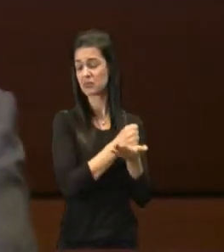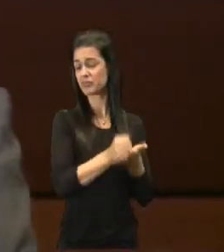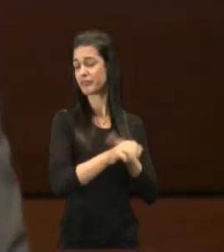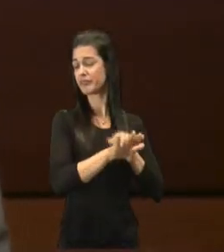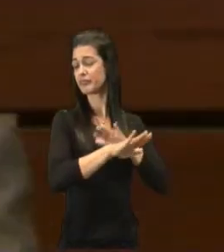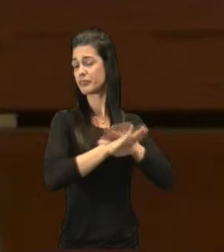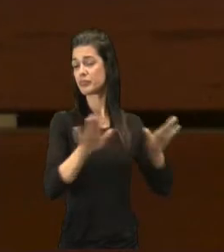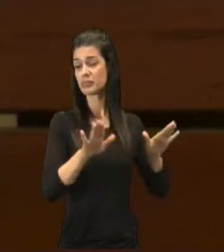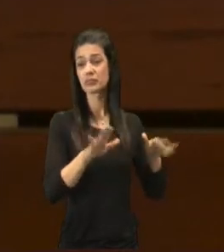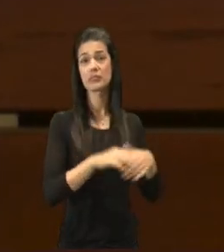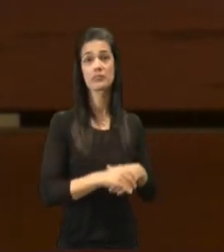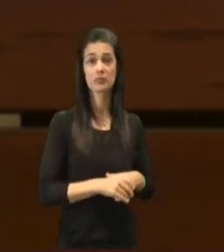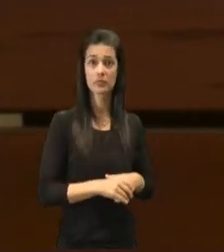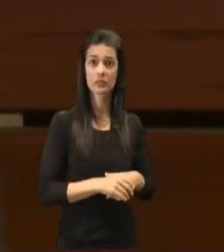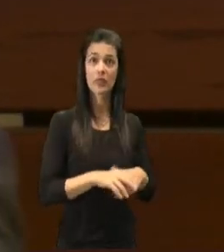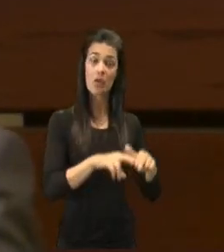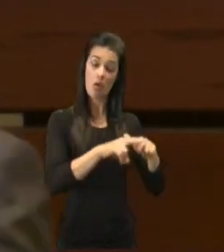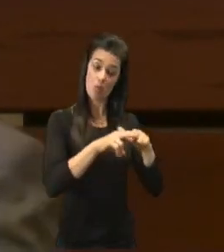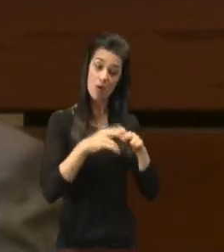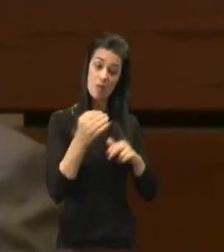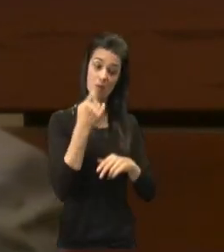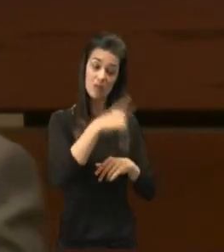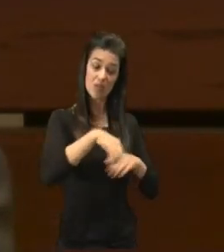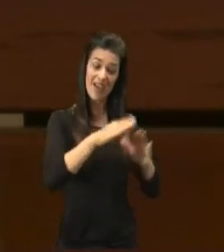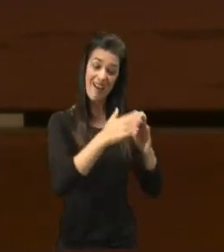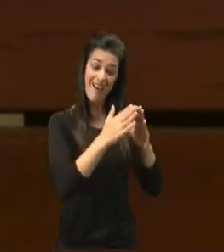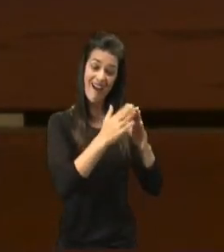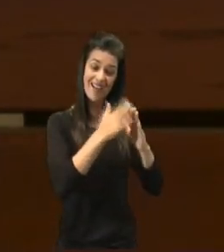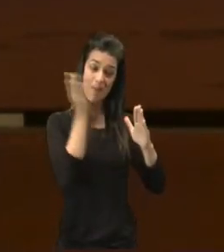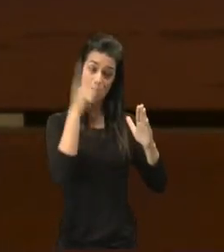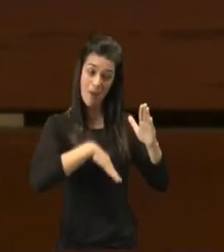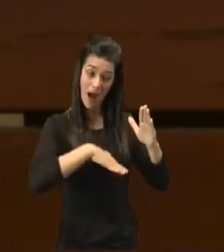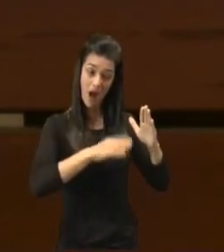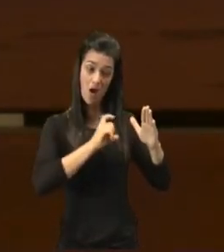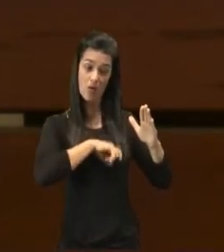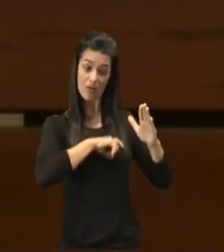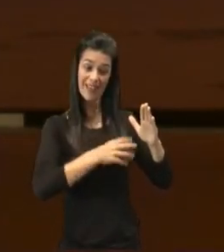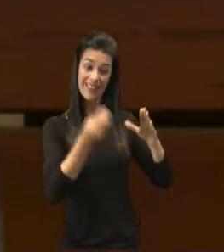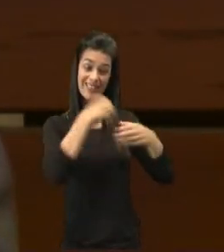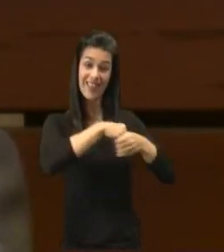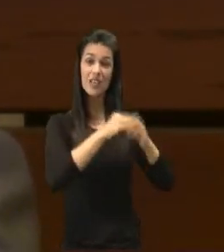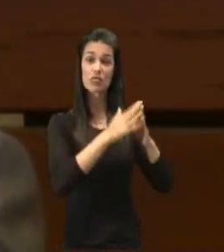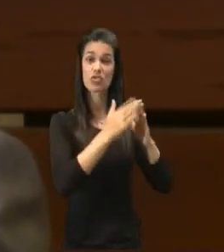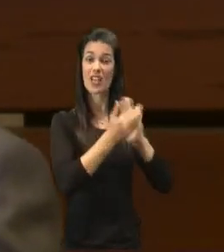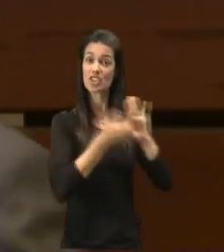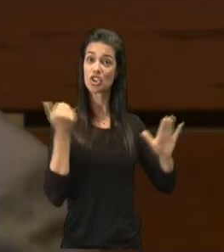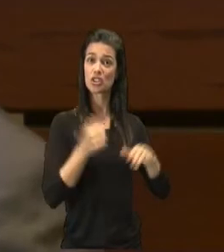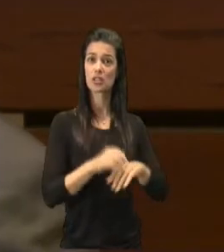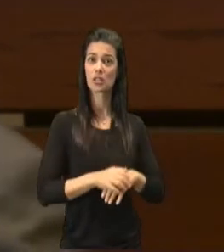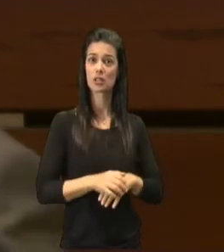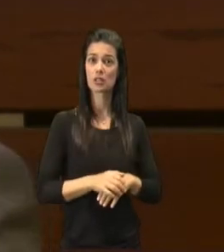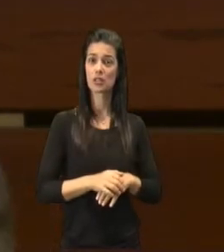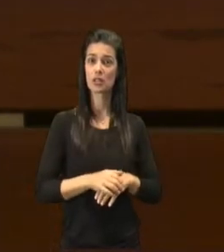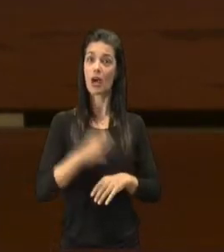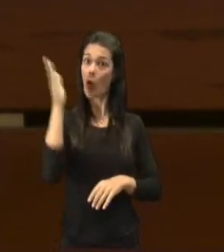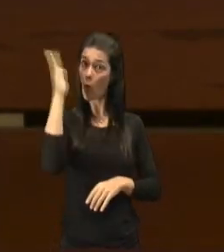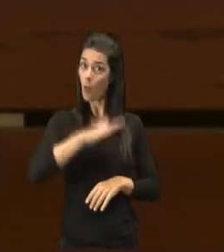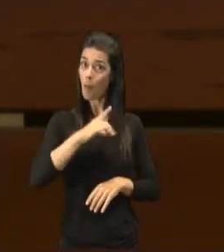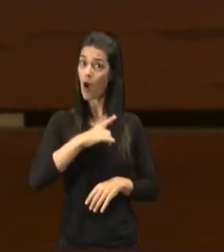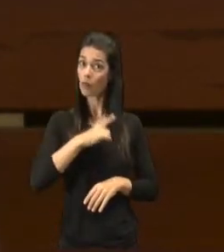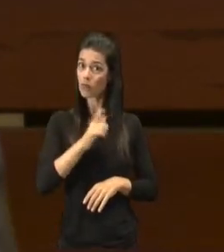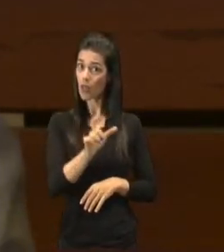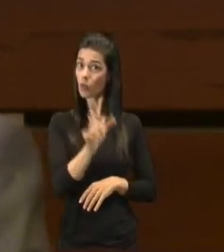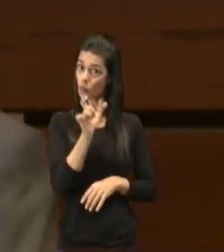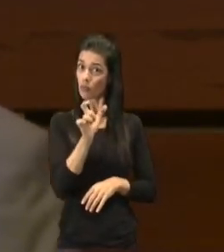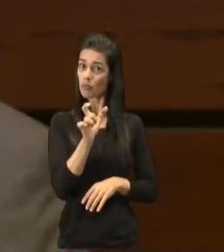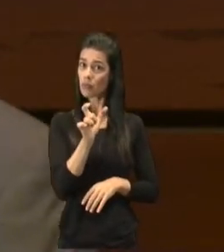Por isso, tirai a maldade. O mal tem um nome e nós sabemos qual é. O mal tem um